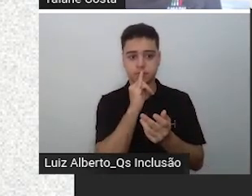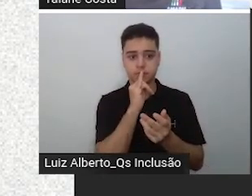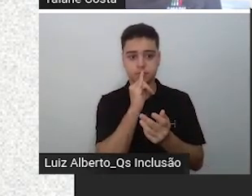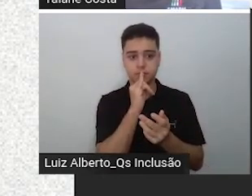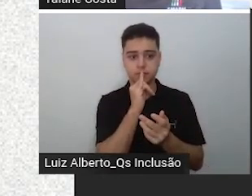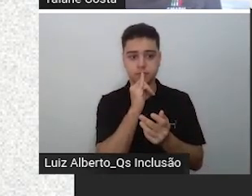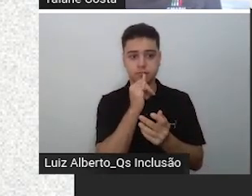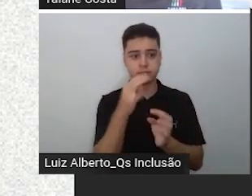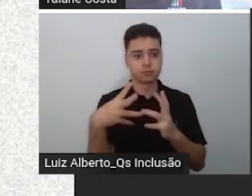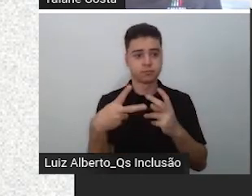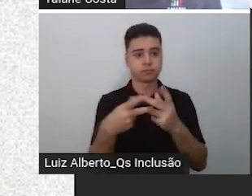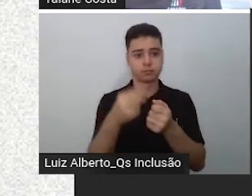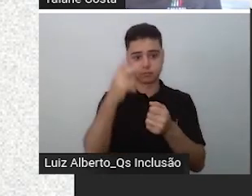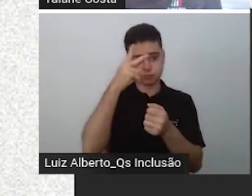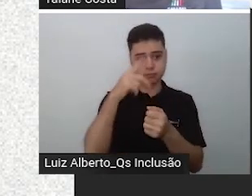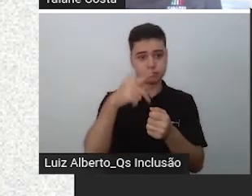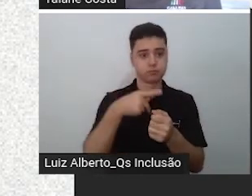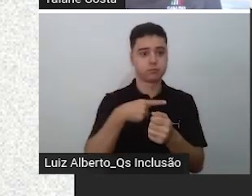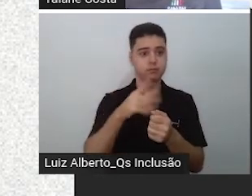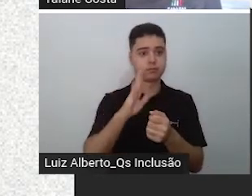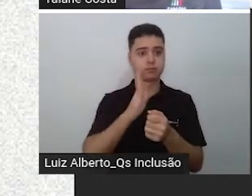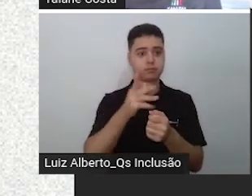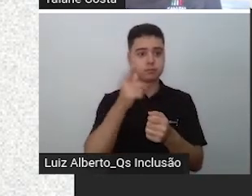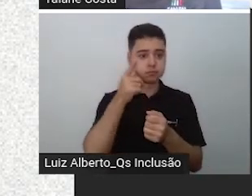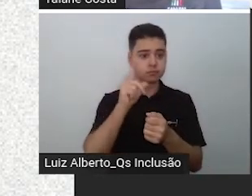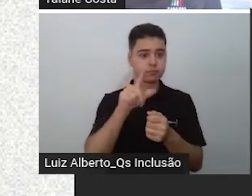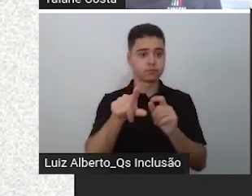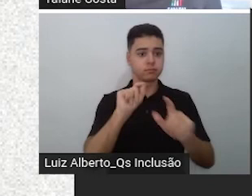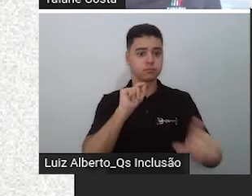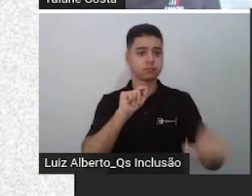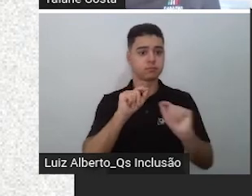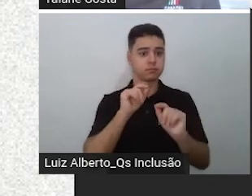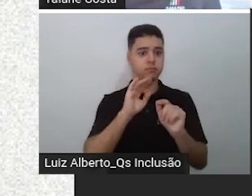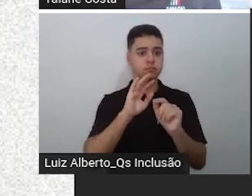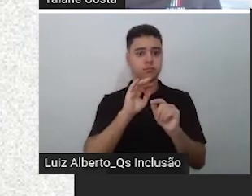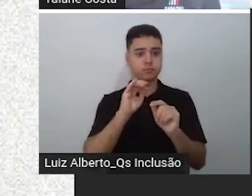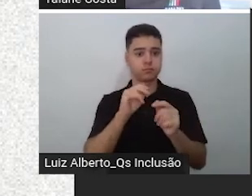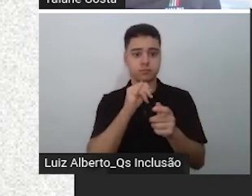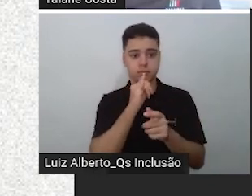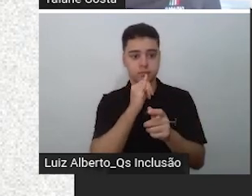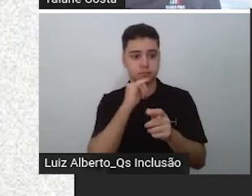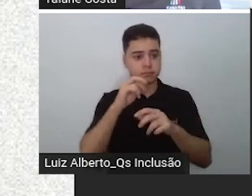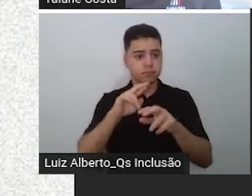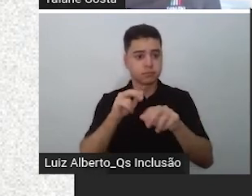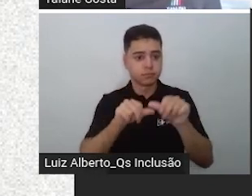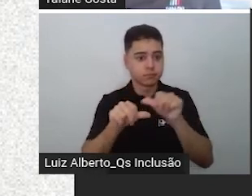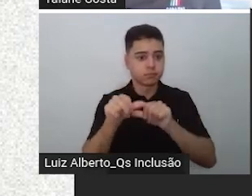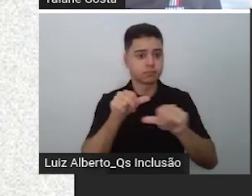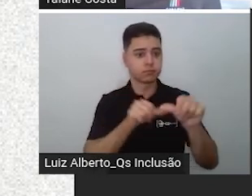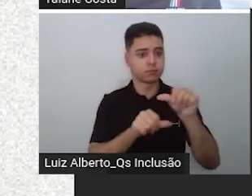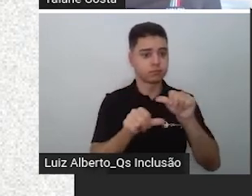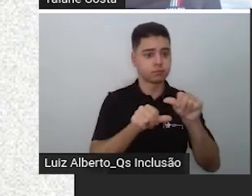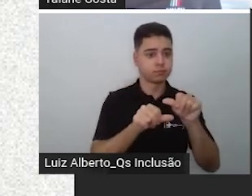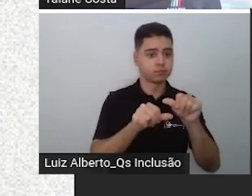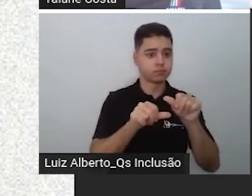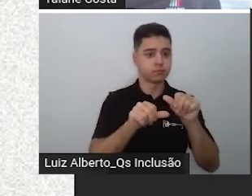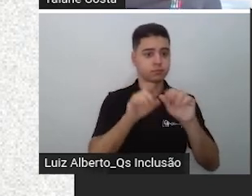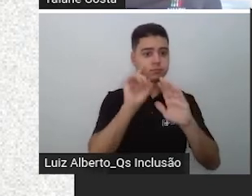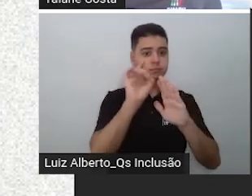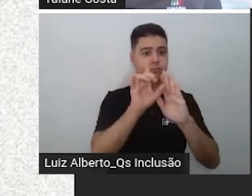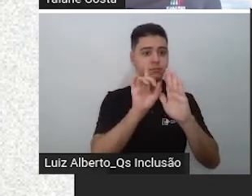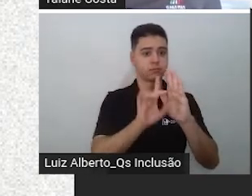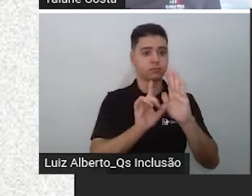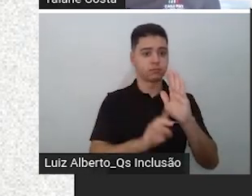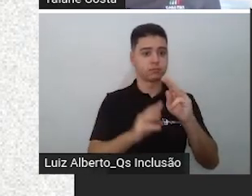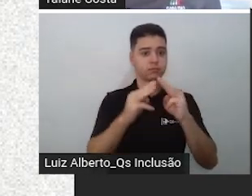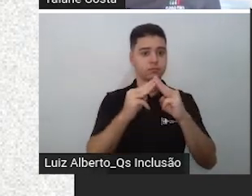Essas habilidades que podem ser escolhidas vai variar de acordo com o